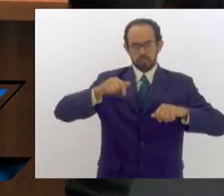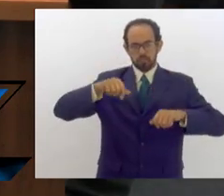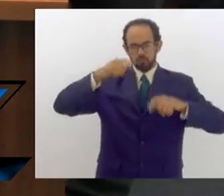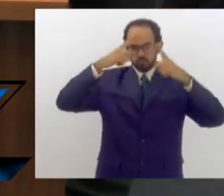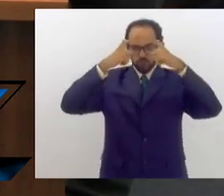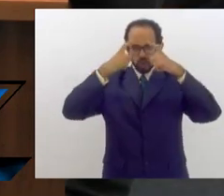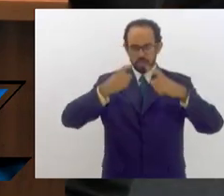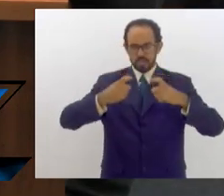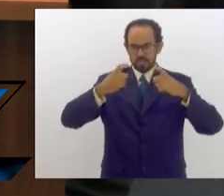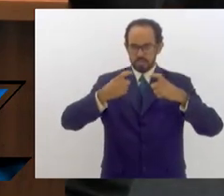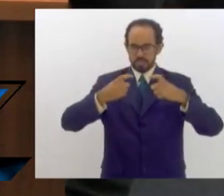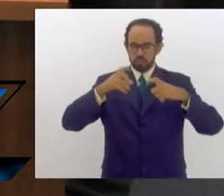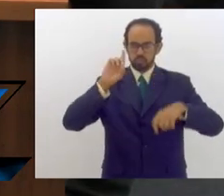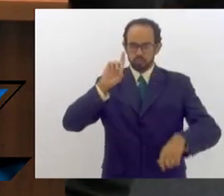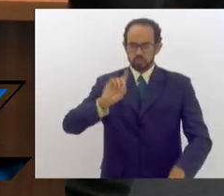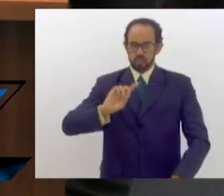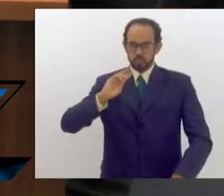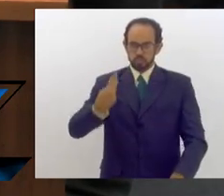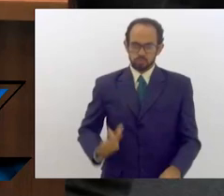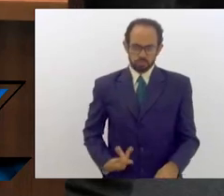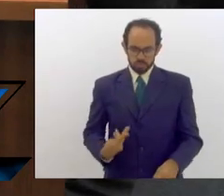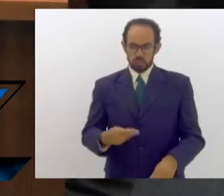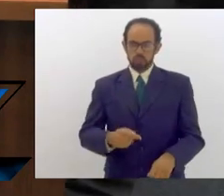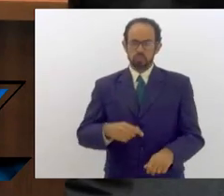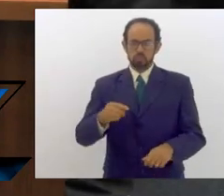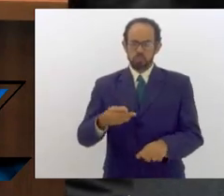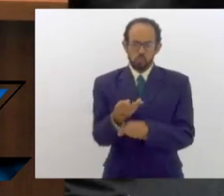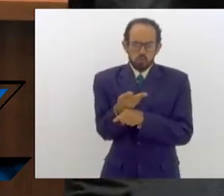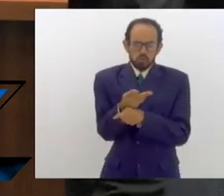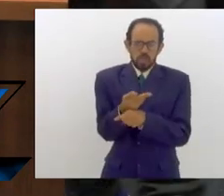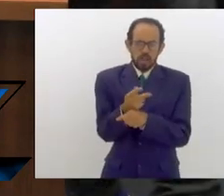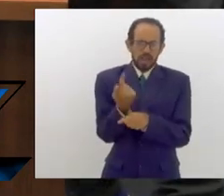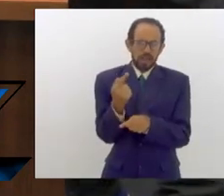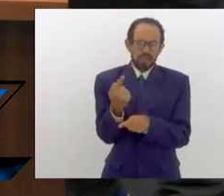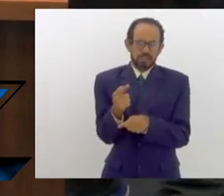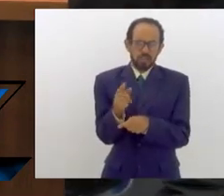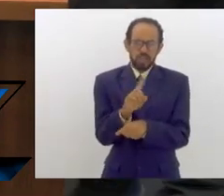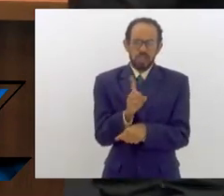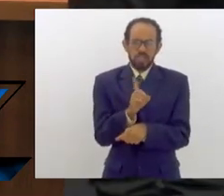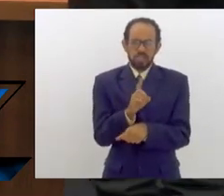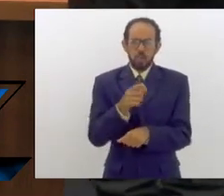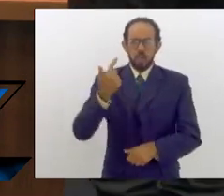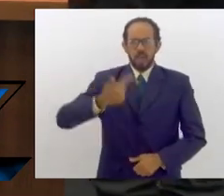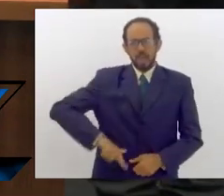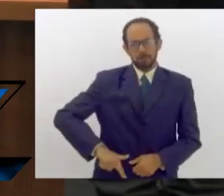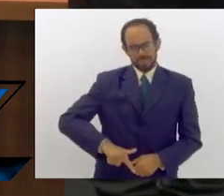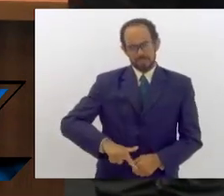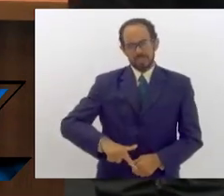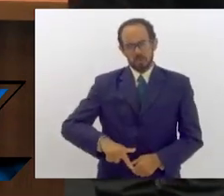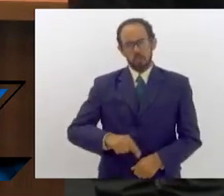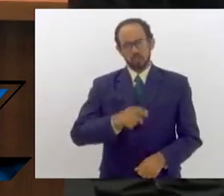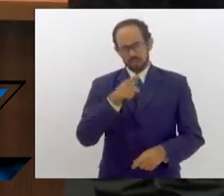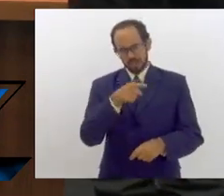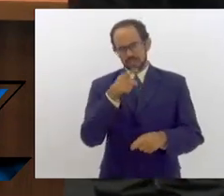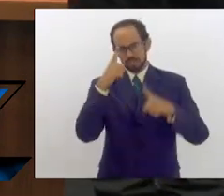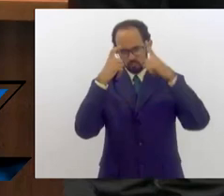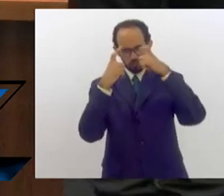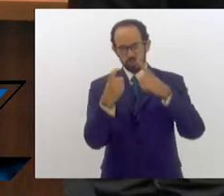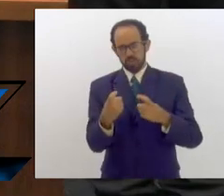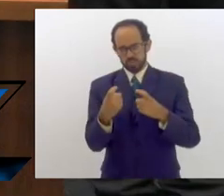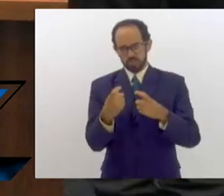humanos tendo em vista a busca de garantia da não repetição dessas violências